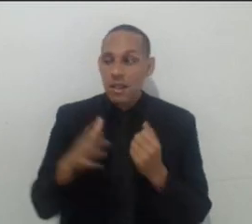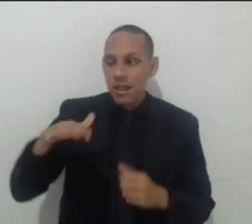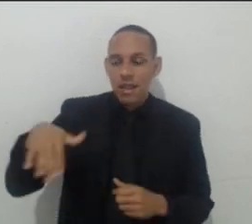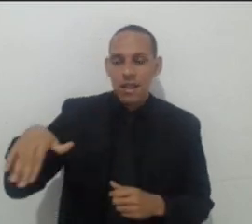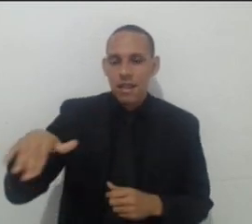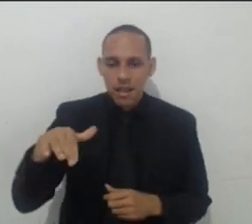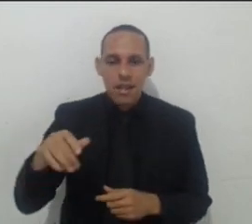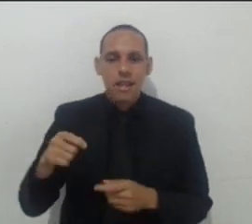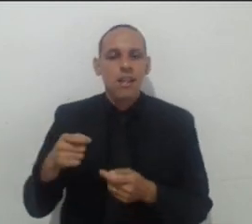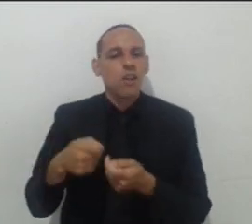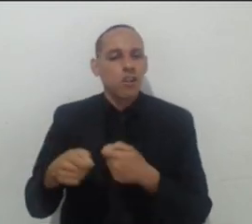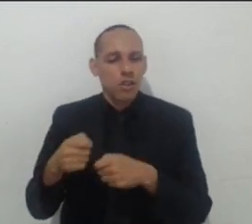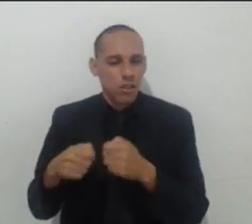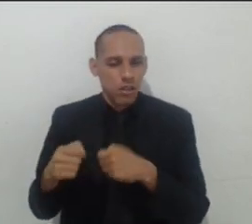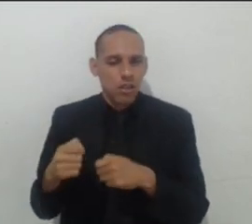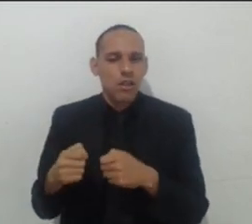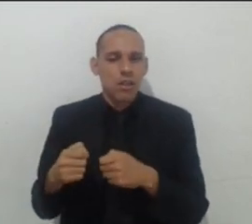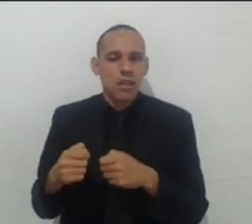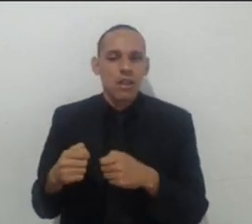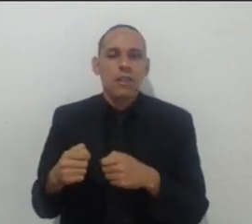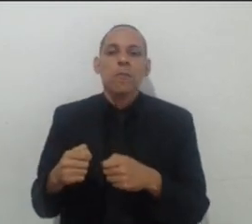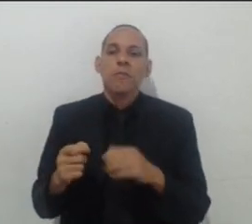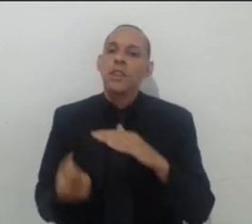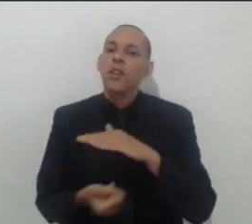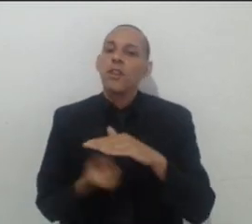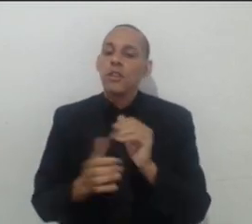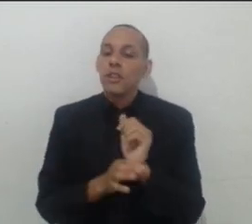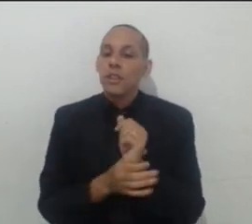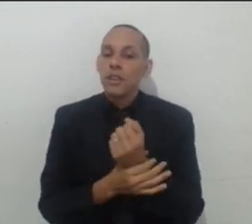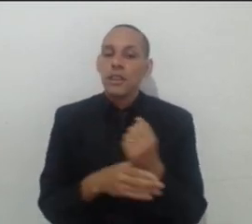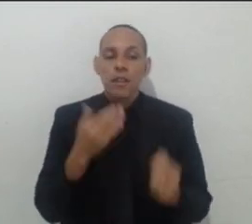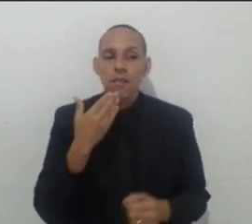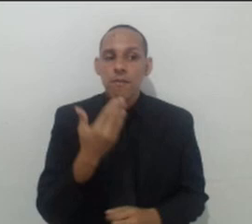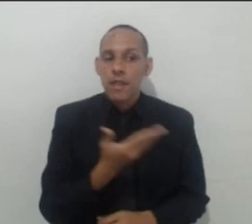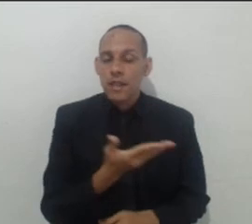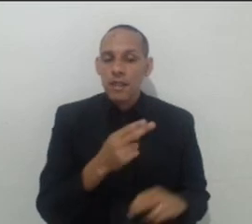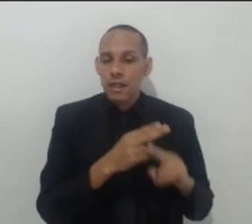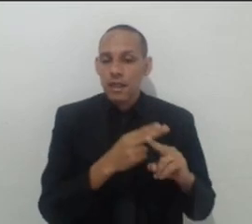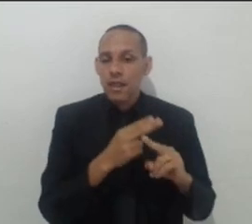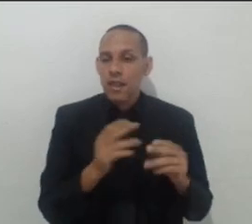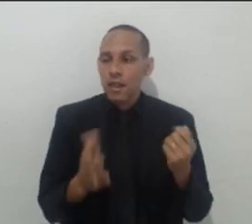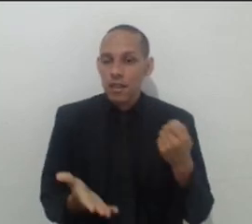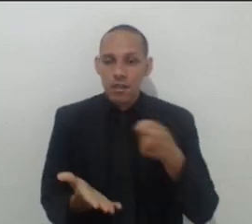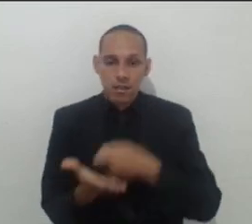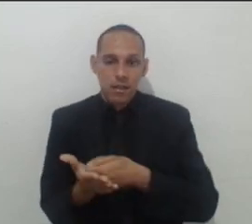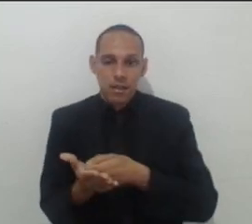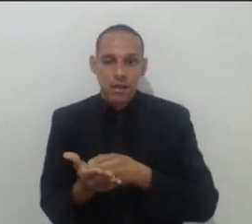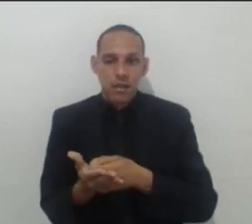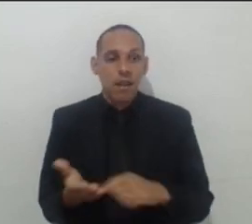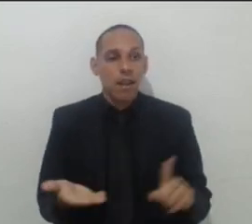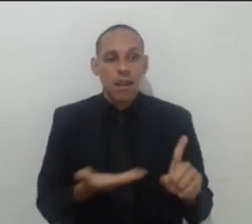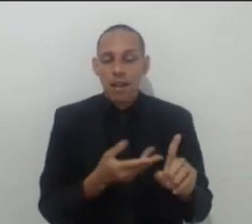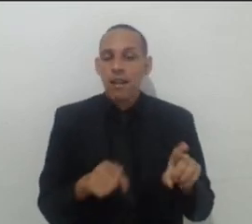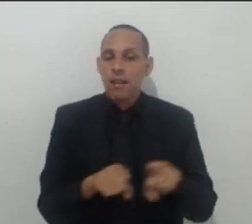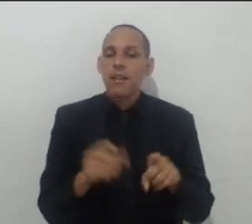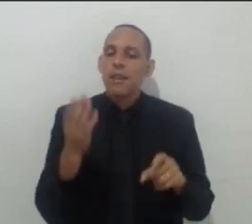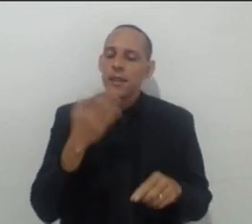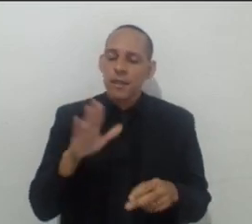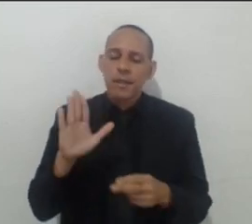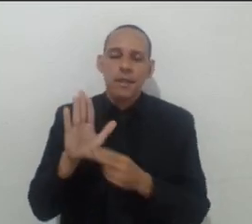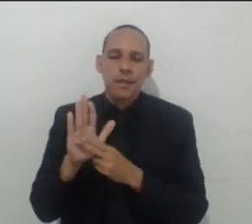do fundo das seguradoras, que a Caixa efetuasse o pagamento. Ela confessa também que em 2018,